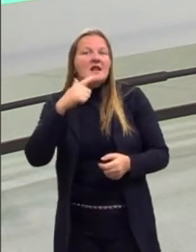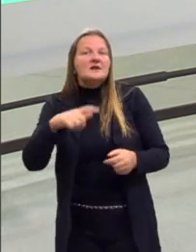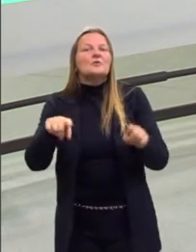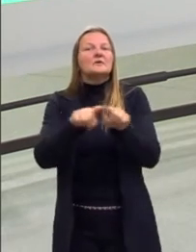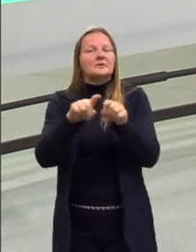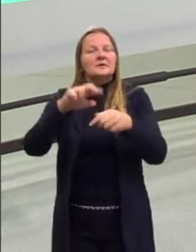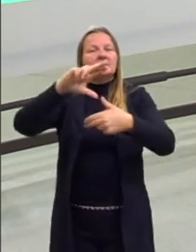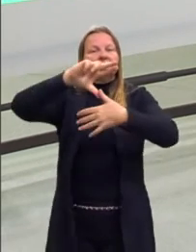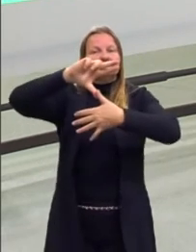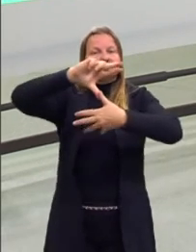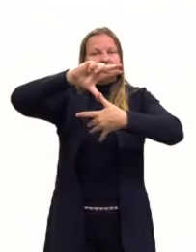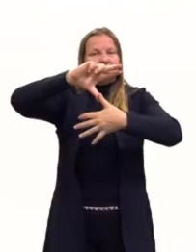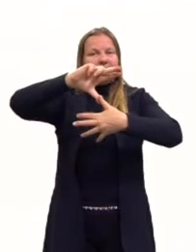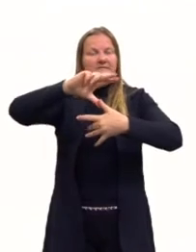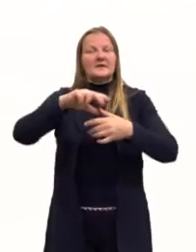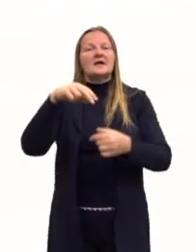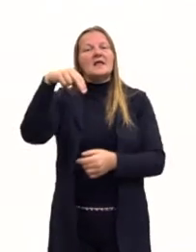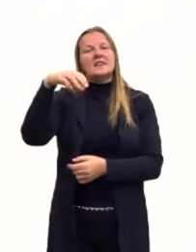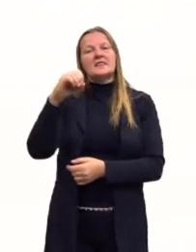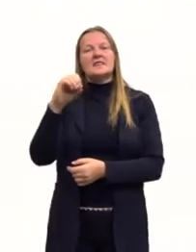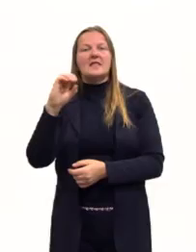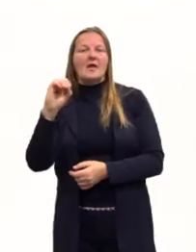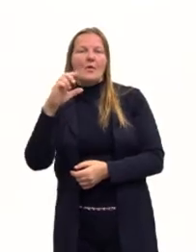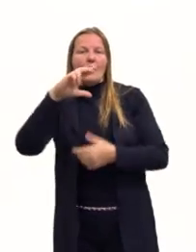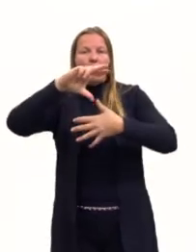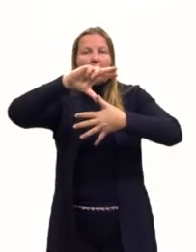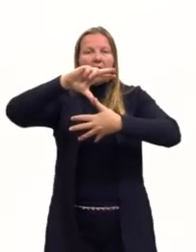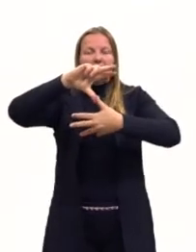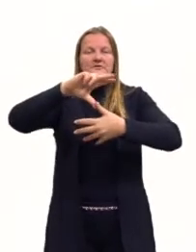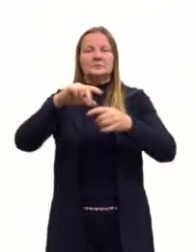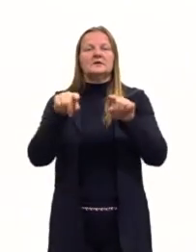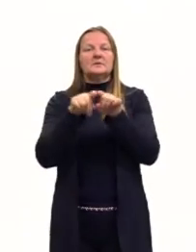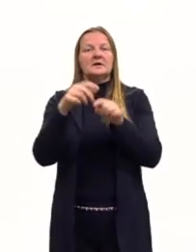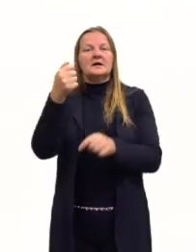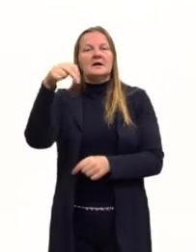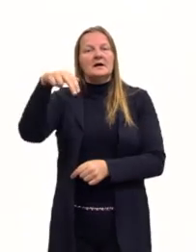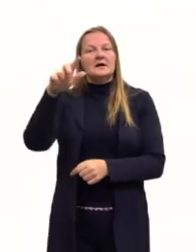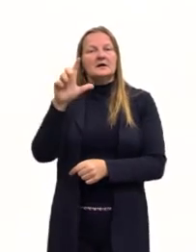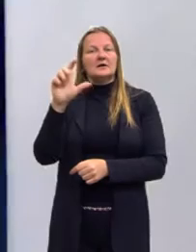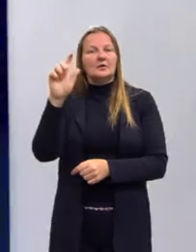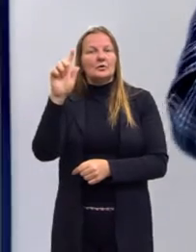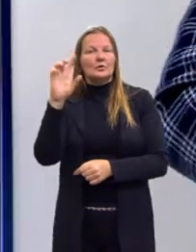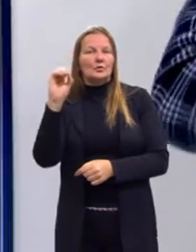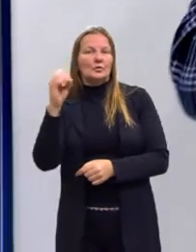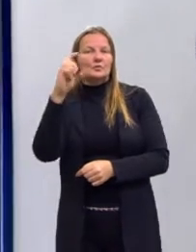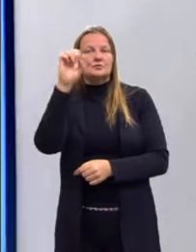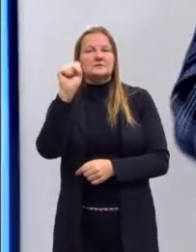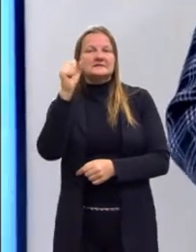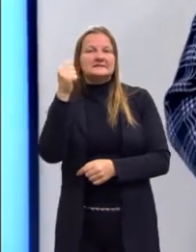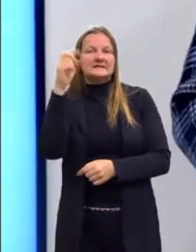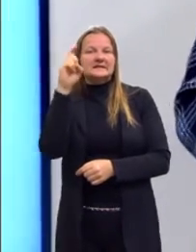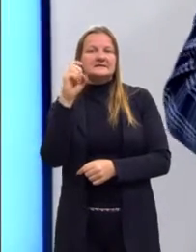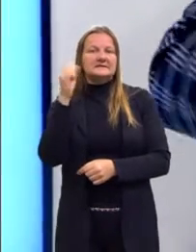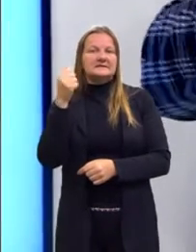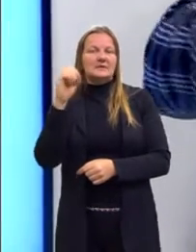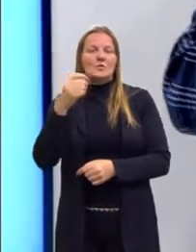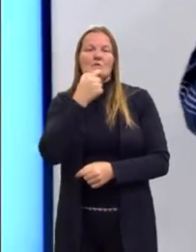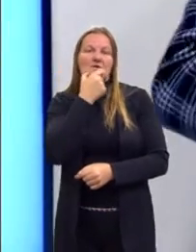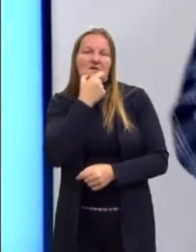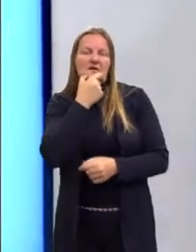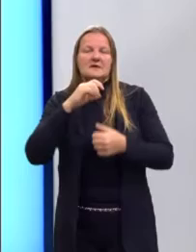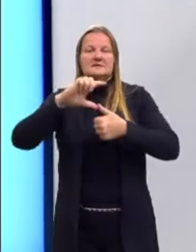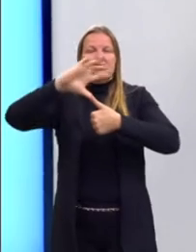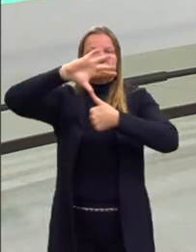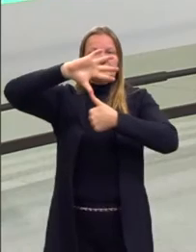Latina são línguas neolatinas né e América anglo-saxônica que fala o anglo-saxão que é o inglês né